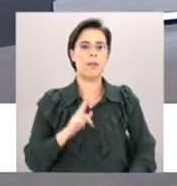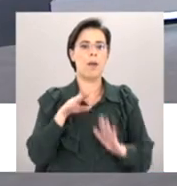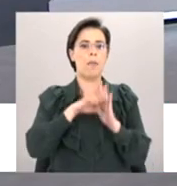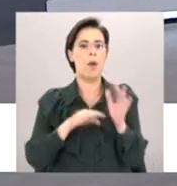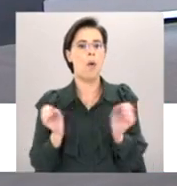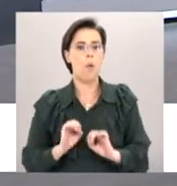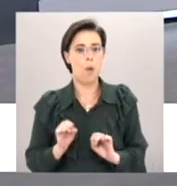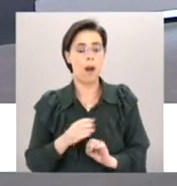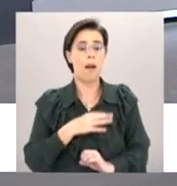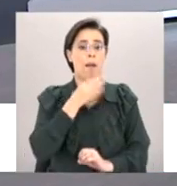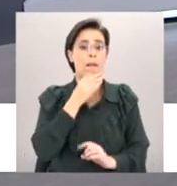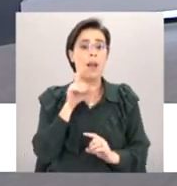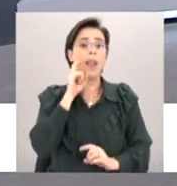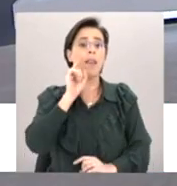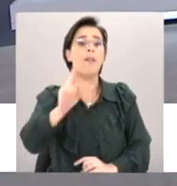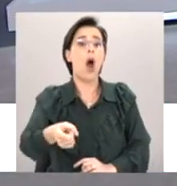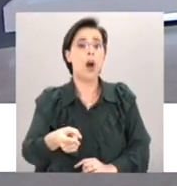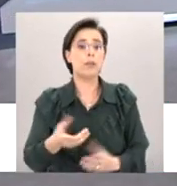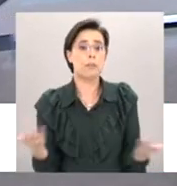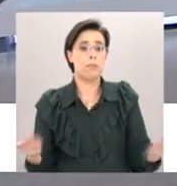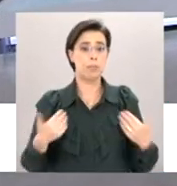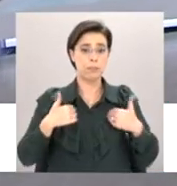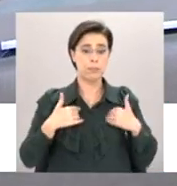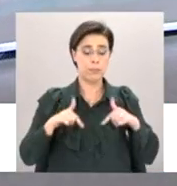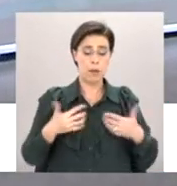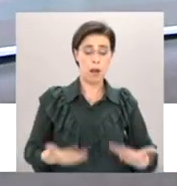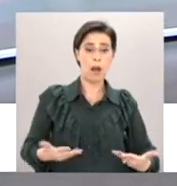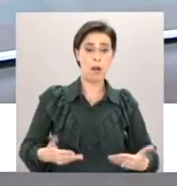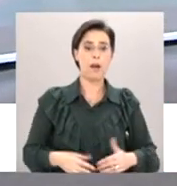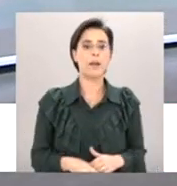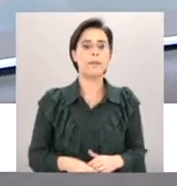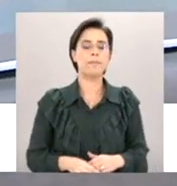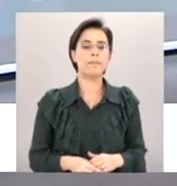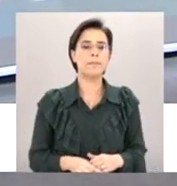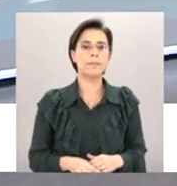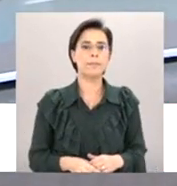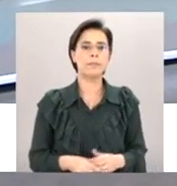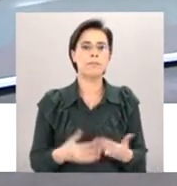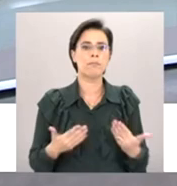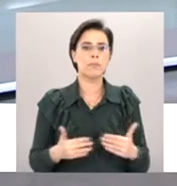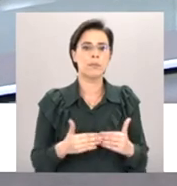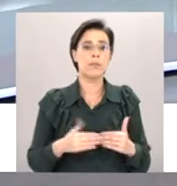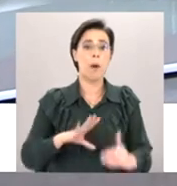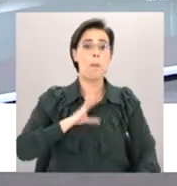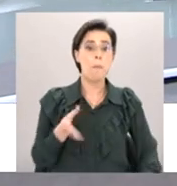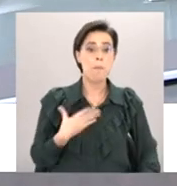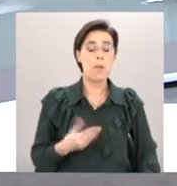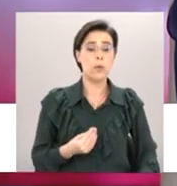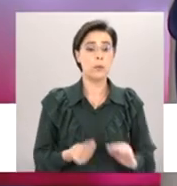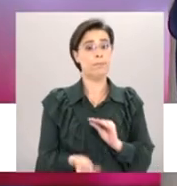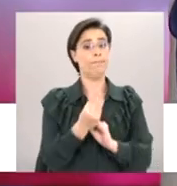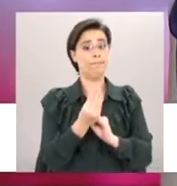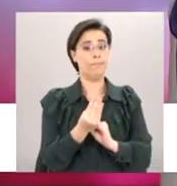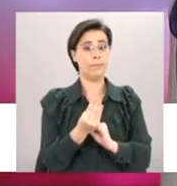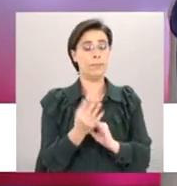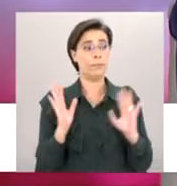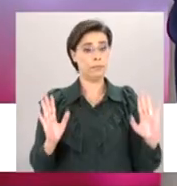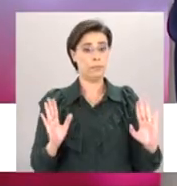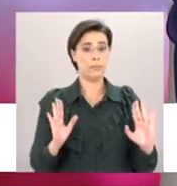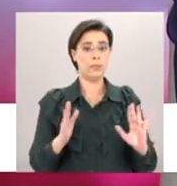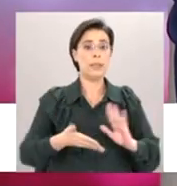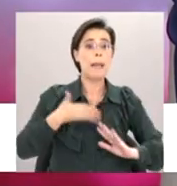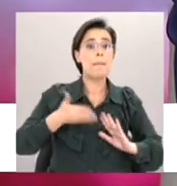não tem problema essa nós temos falar do que se venda e nós estamos neste momento a viver um momento no mundo particular que aumento